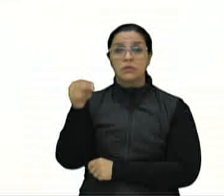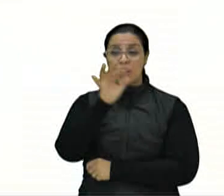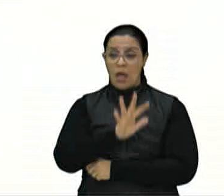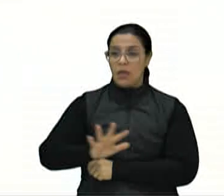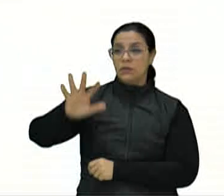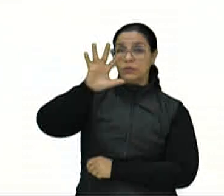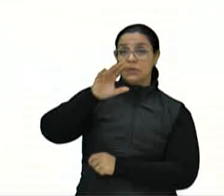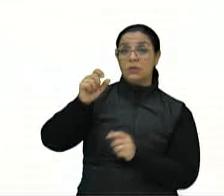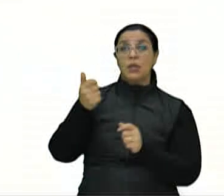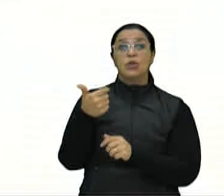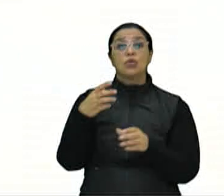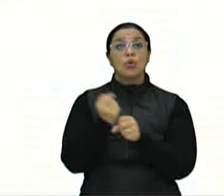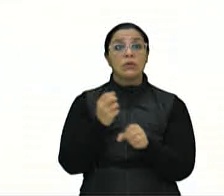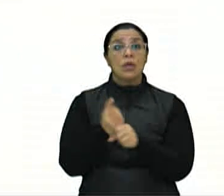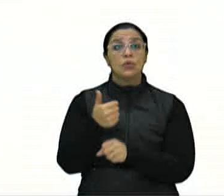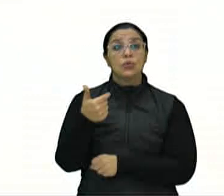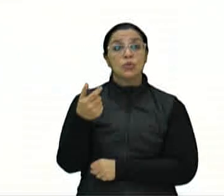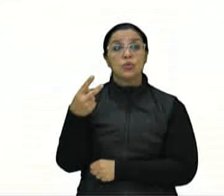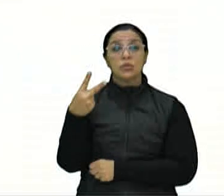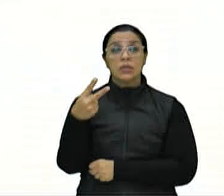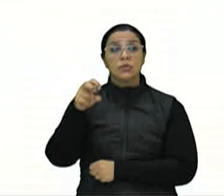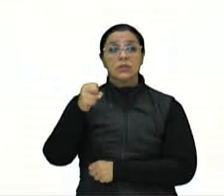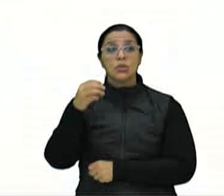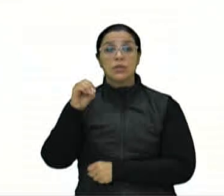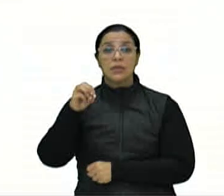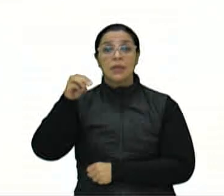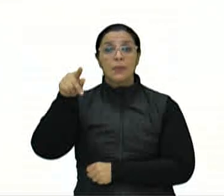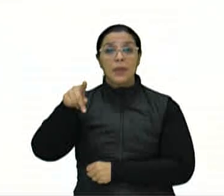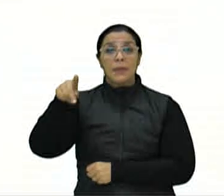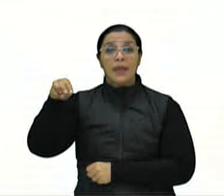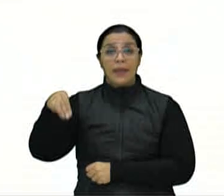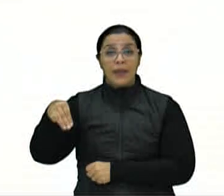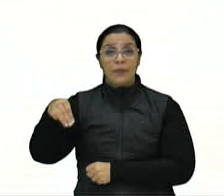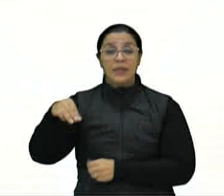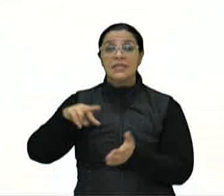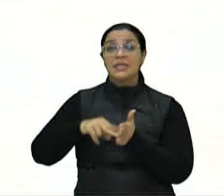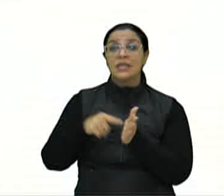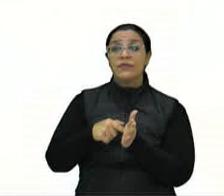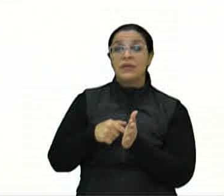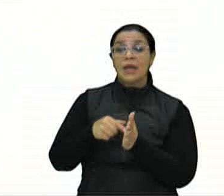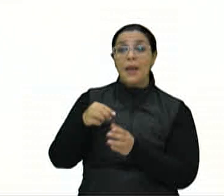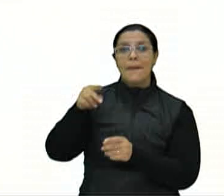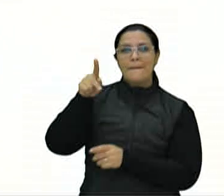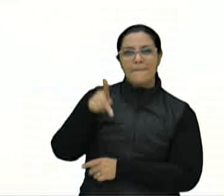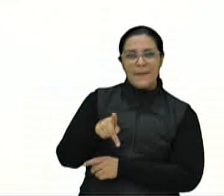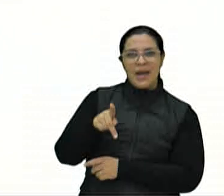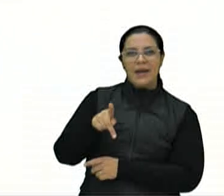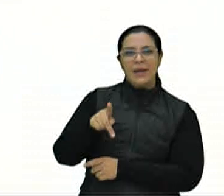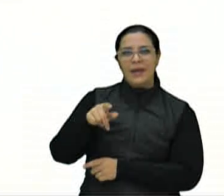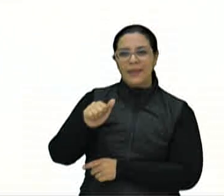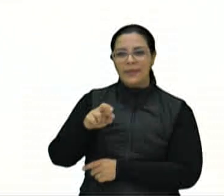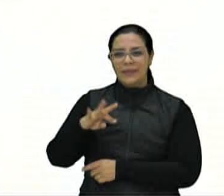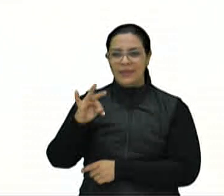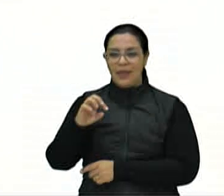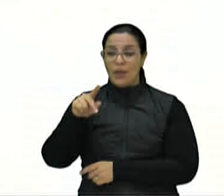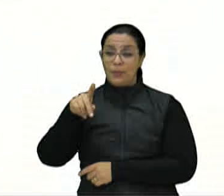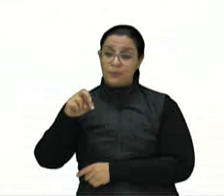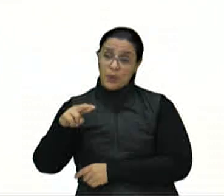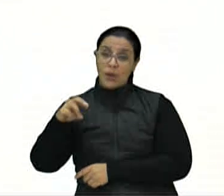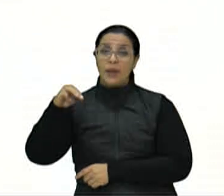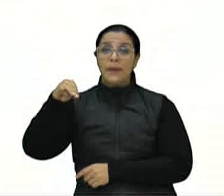aumentou 280 ppm. O que é isso? Partes por milhão, ppm. No